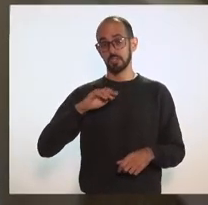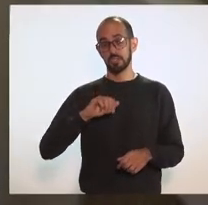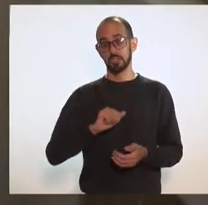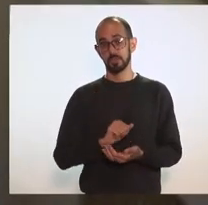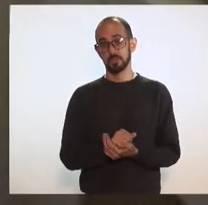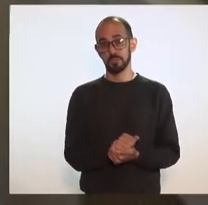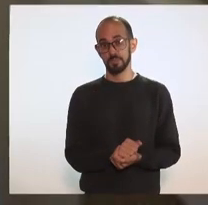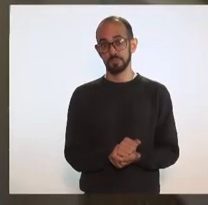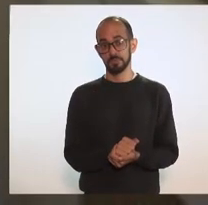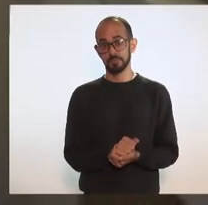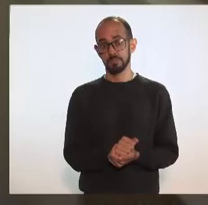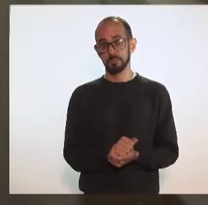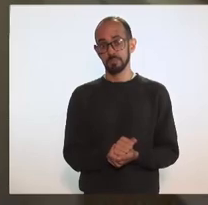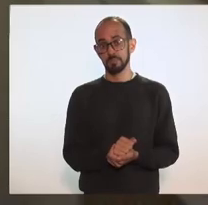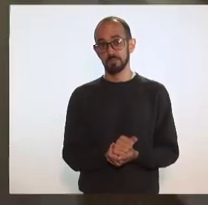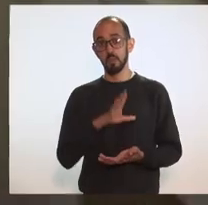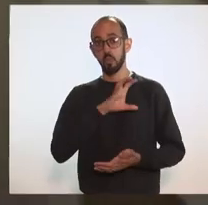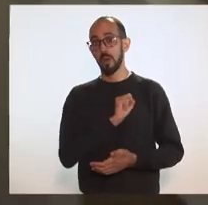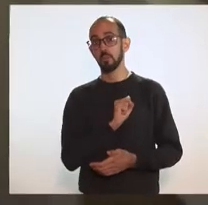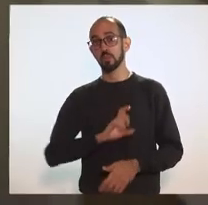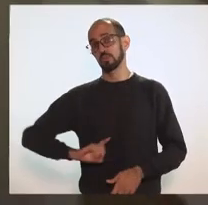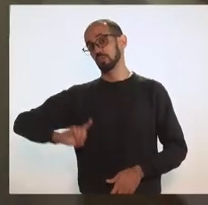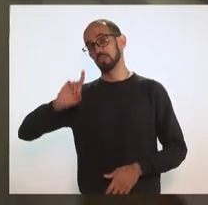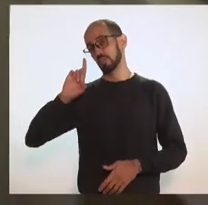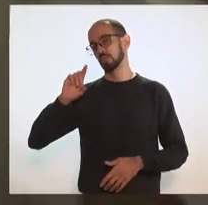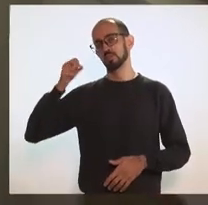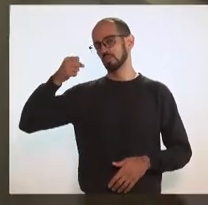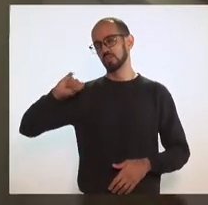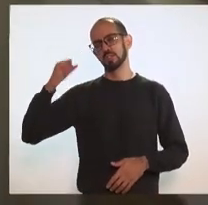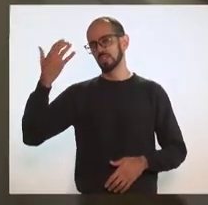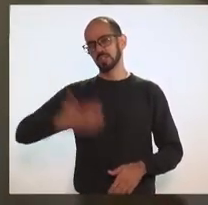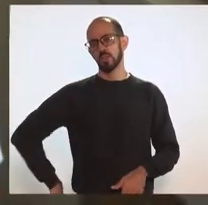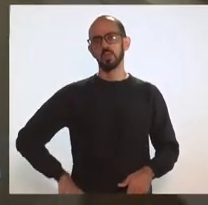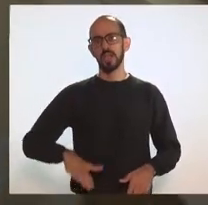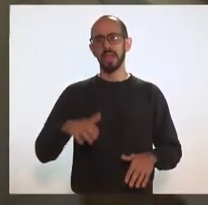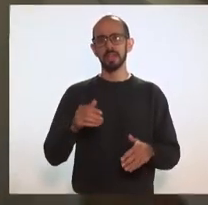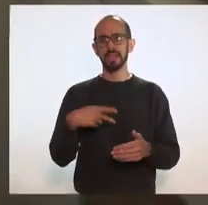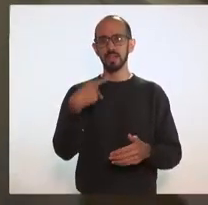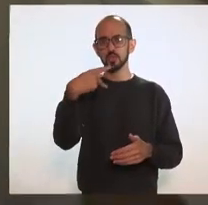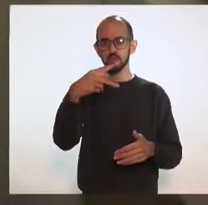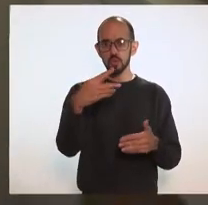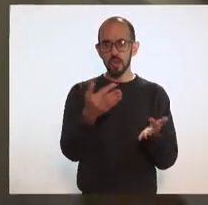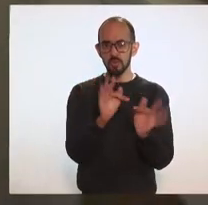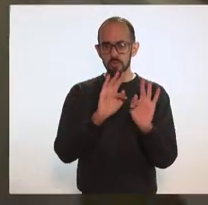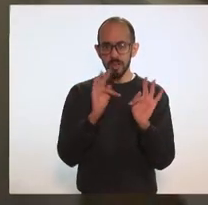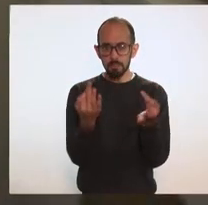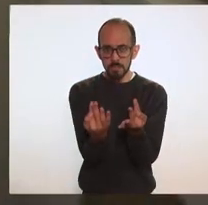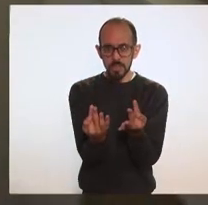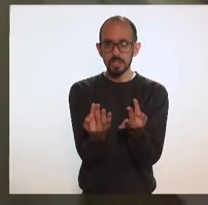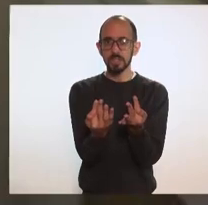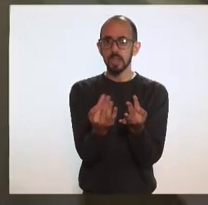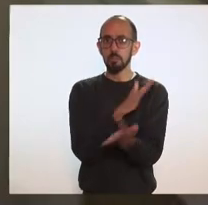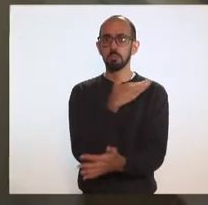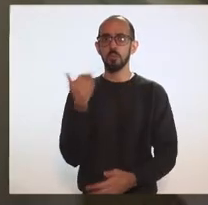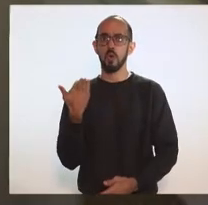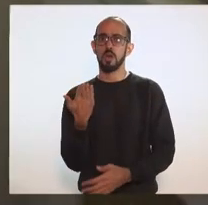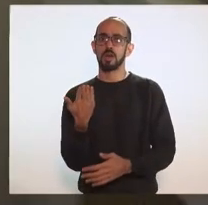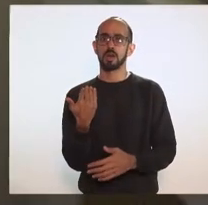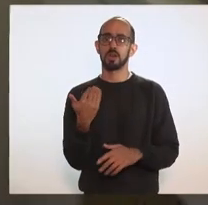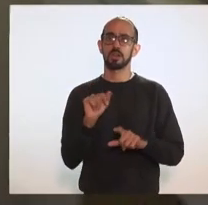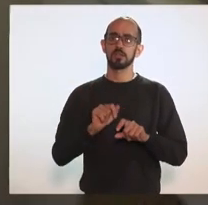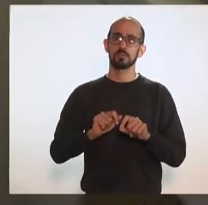Deus se vocês não querem que seus familiares como eu não quero morra